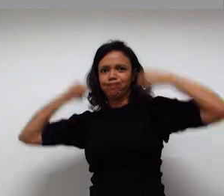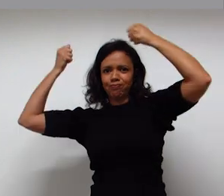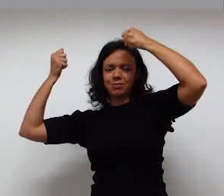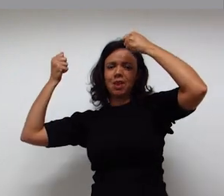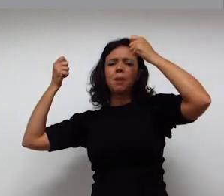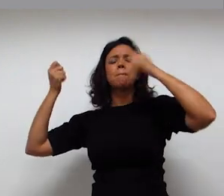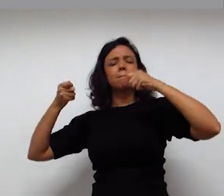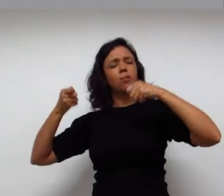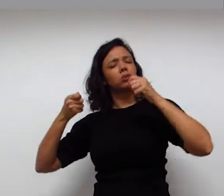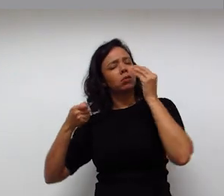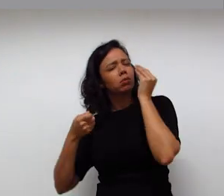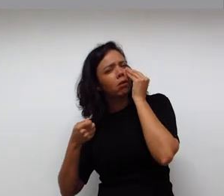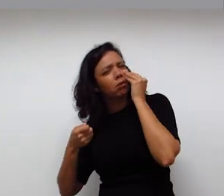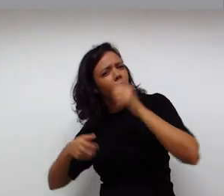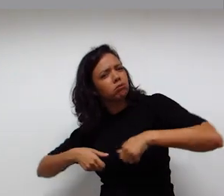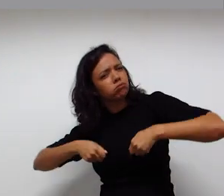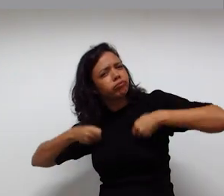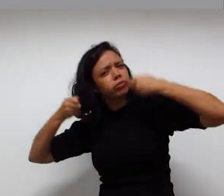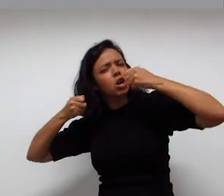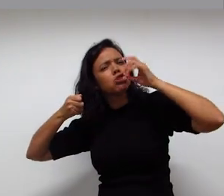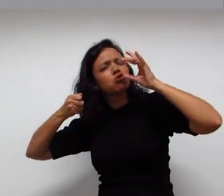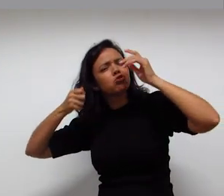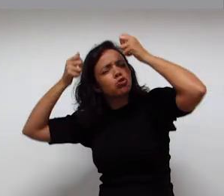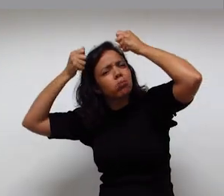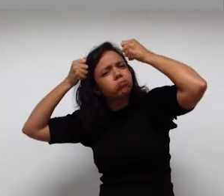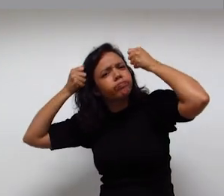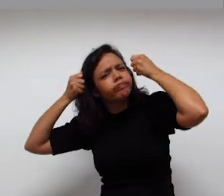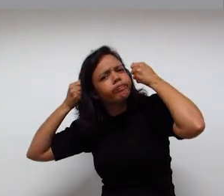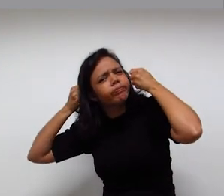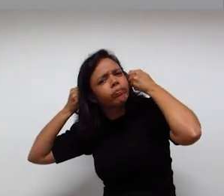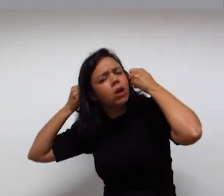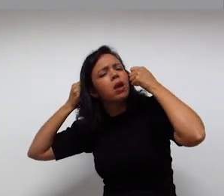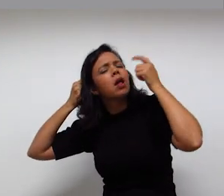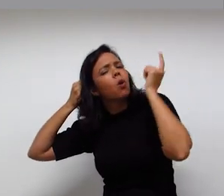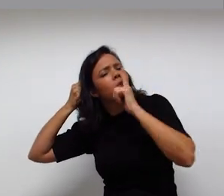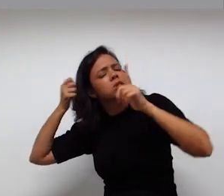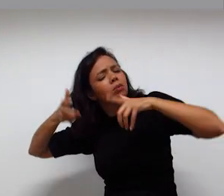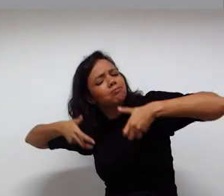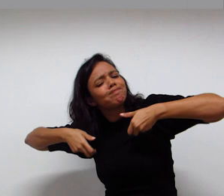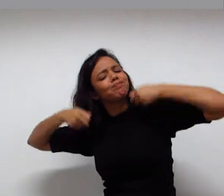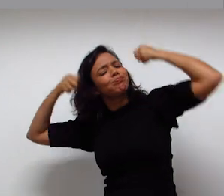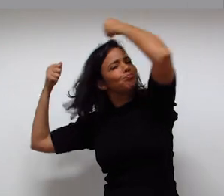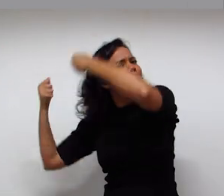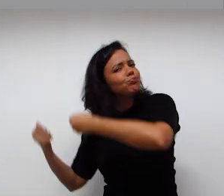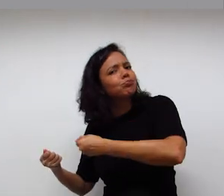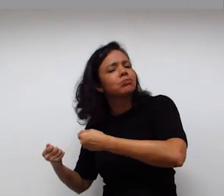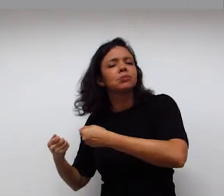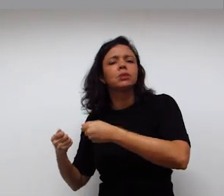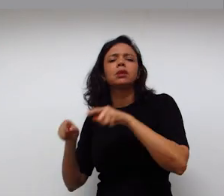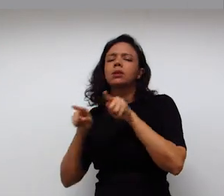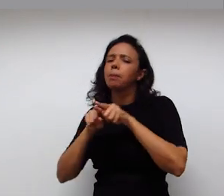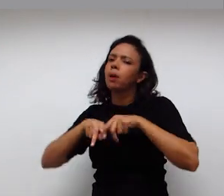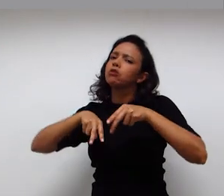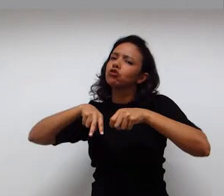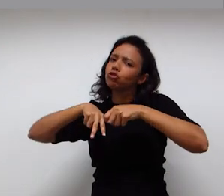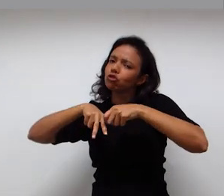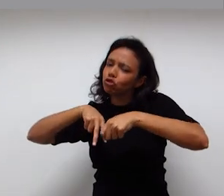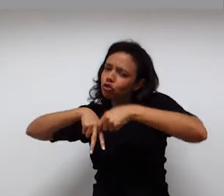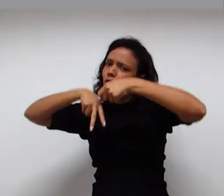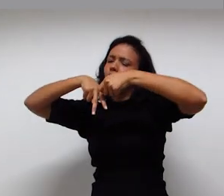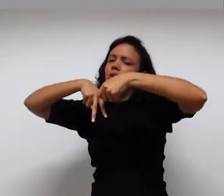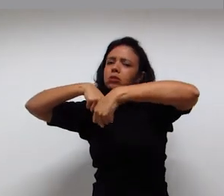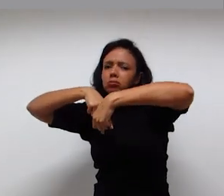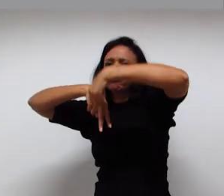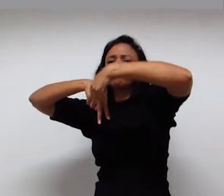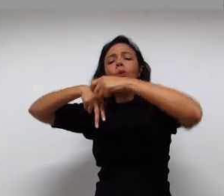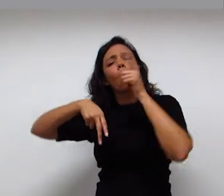camisa e deixar, por exemplo, só na cabeça para que ela tire o final. A mesma coisa em relação ao short, deixar já no final das pernas para que